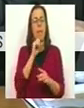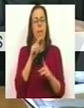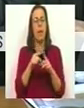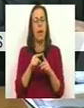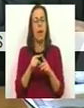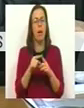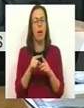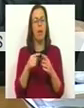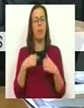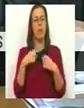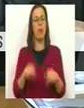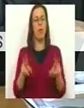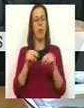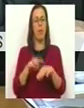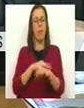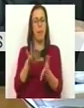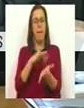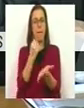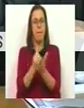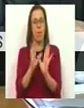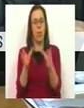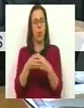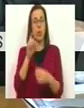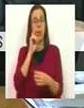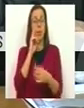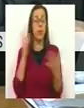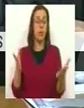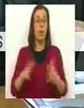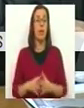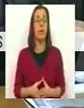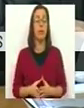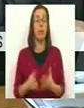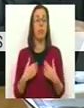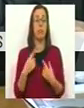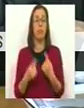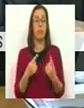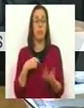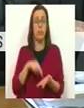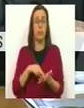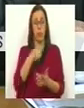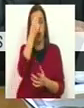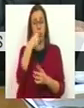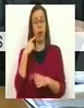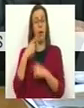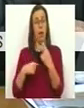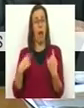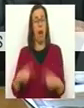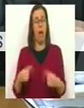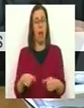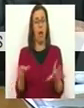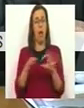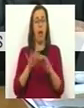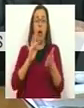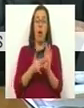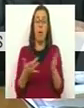possibilidade de virmos a ter novos membros permanentes do Conselho de Segurança. Nós temos algumas posições históricas, relativamente, nomeadamente em